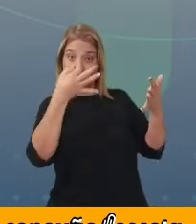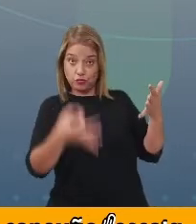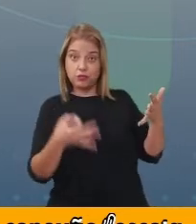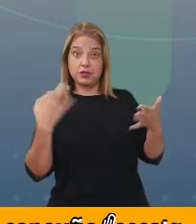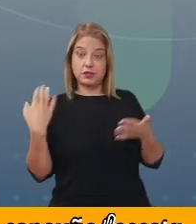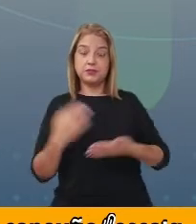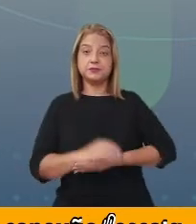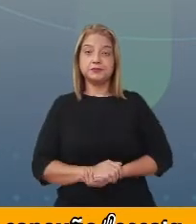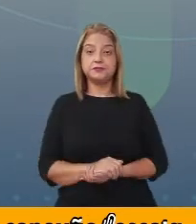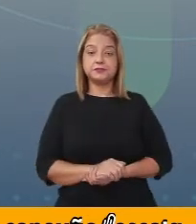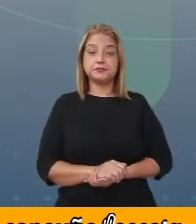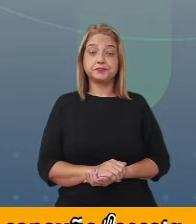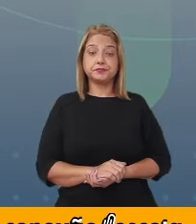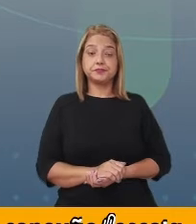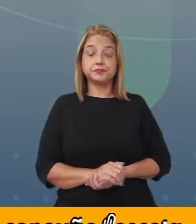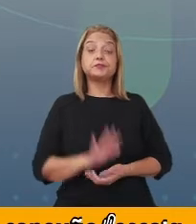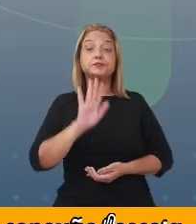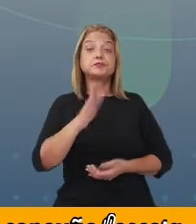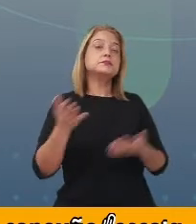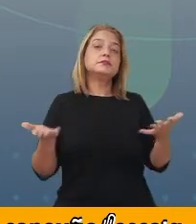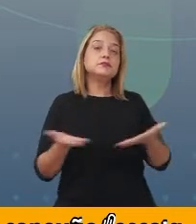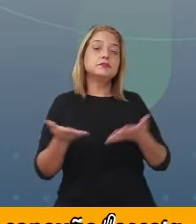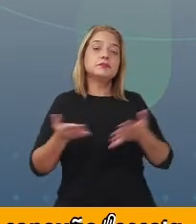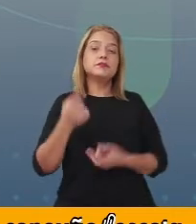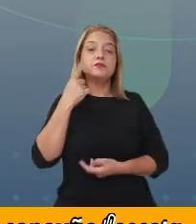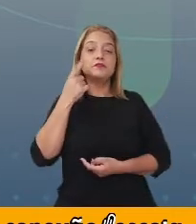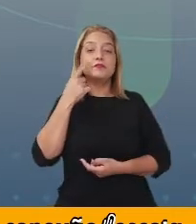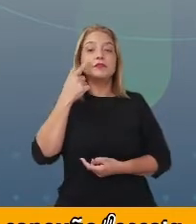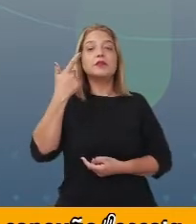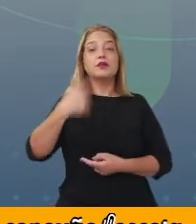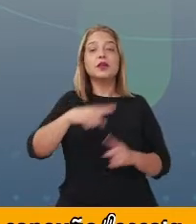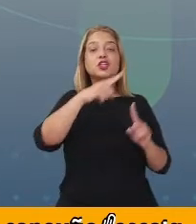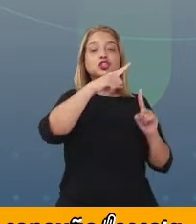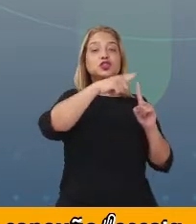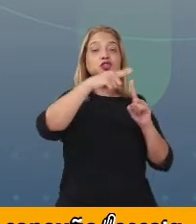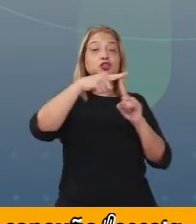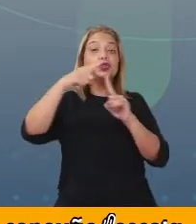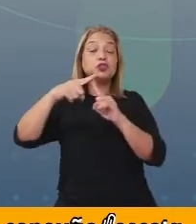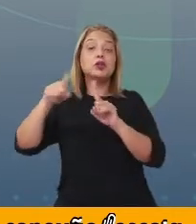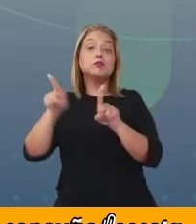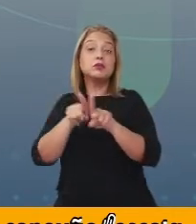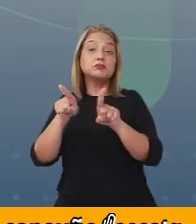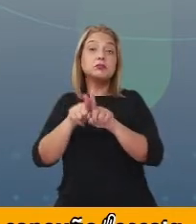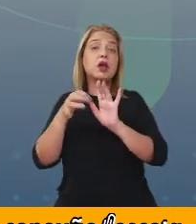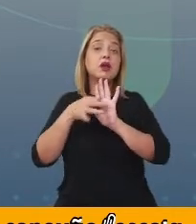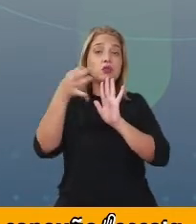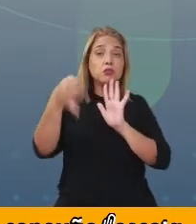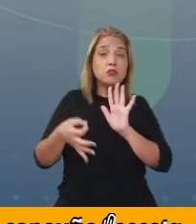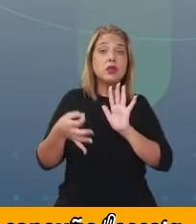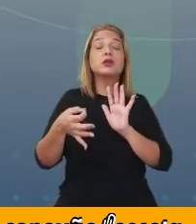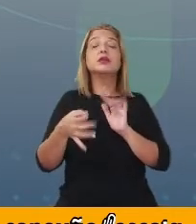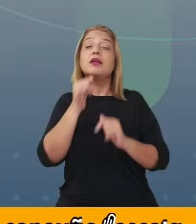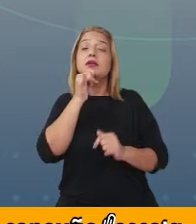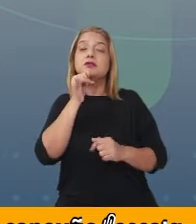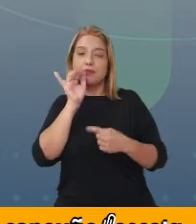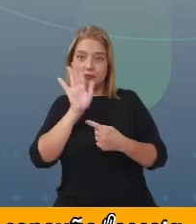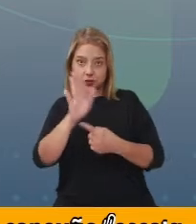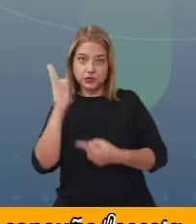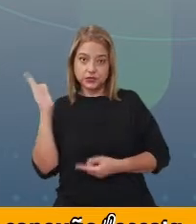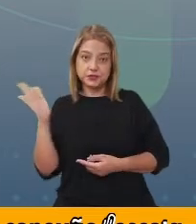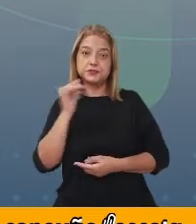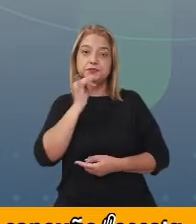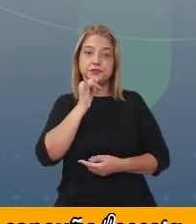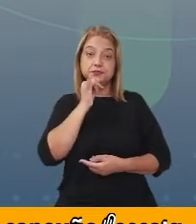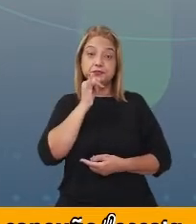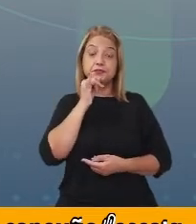Bem, vamos refletir então sobre alguns tipos de argumentos com exemplos. O